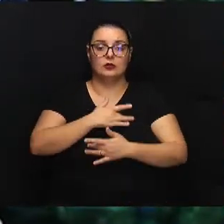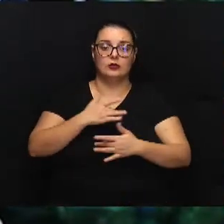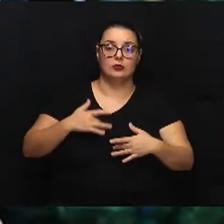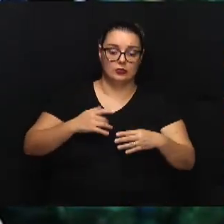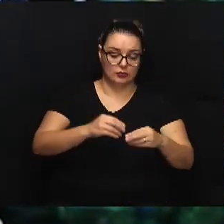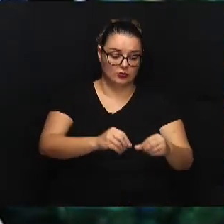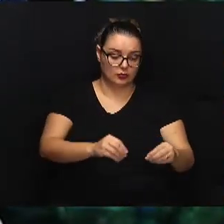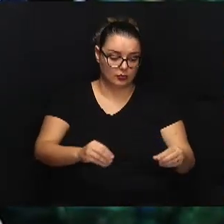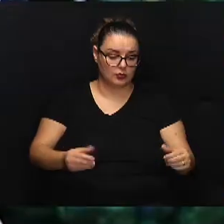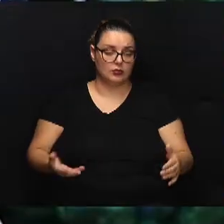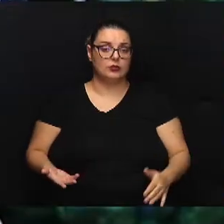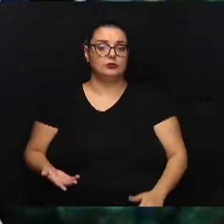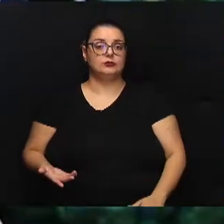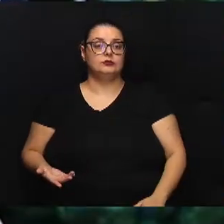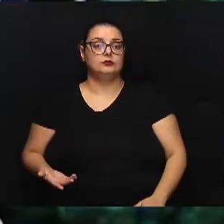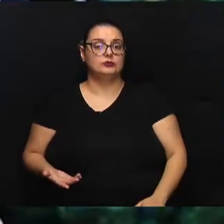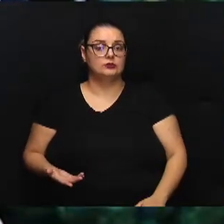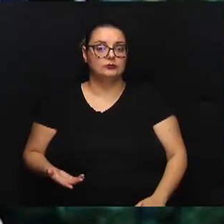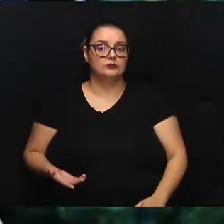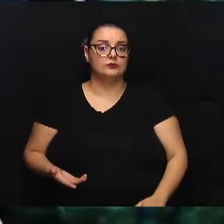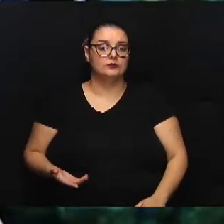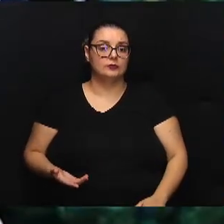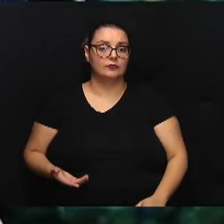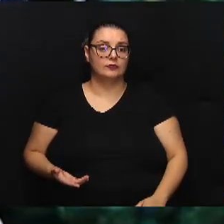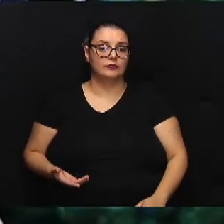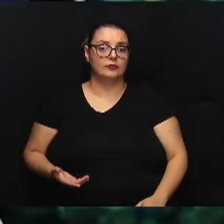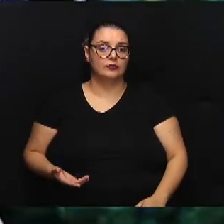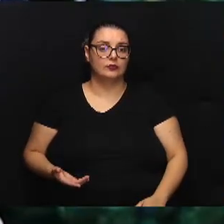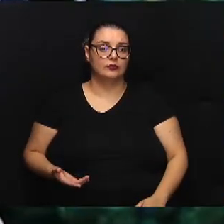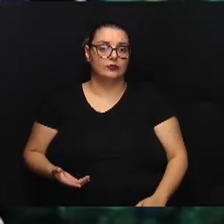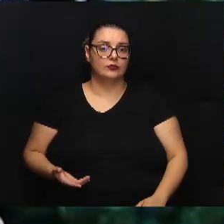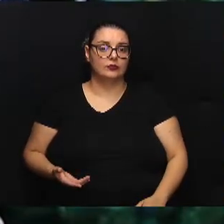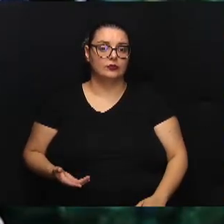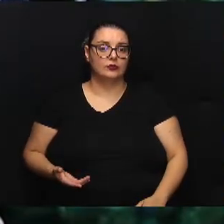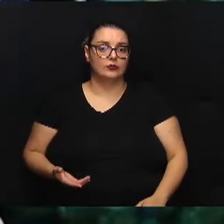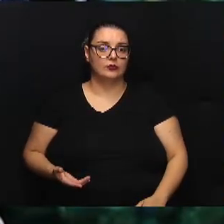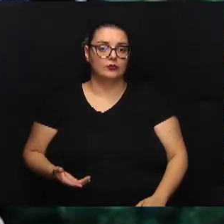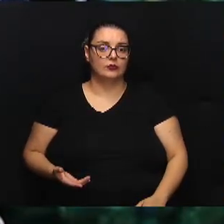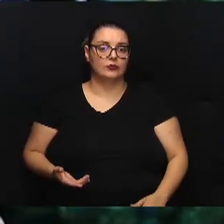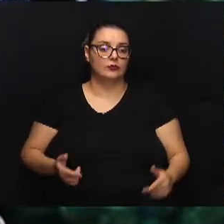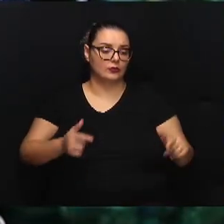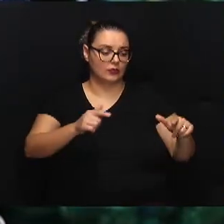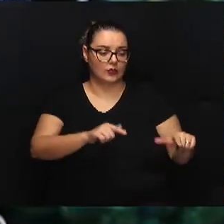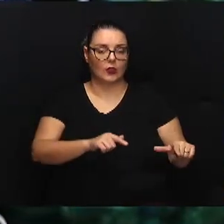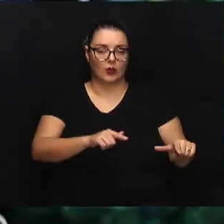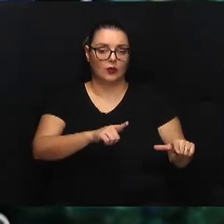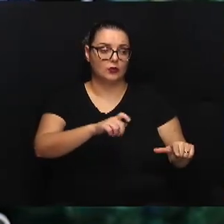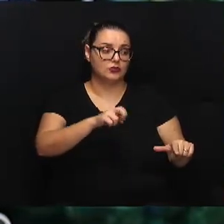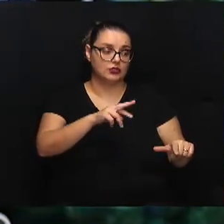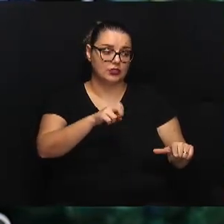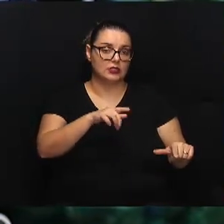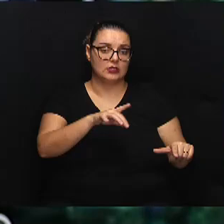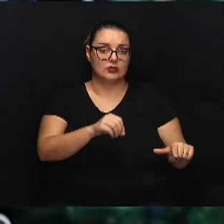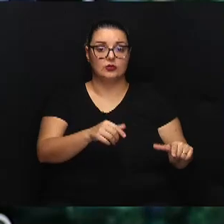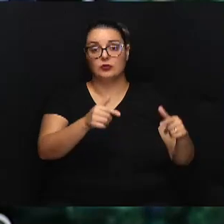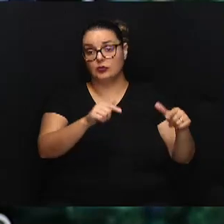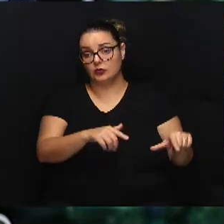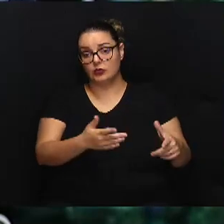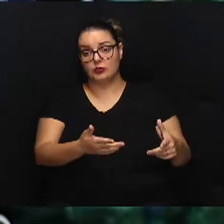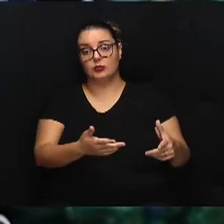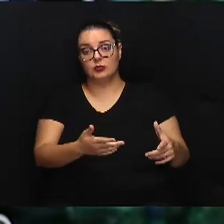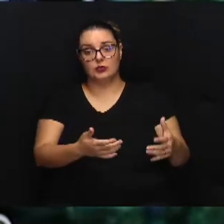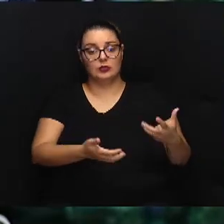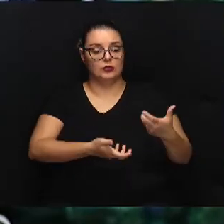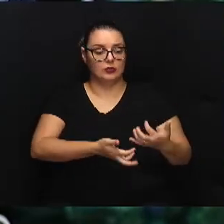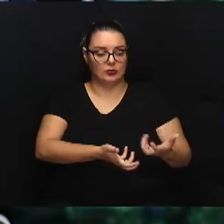solo, no solo que vai ser ali o gerador, digamos assim, a fonte de alimentos